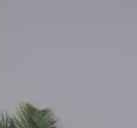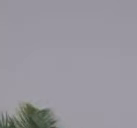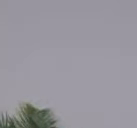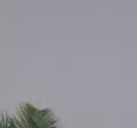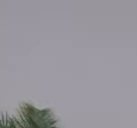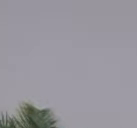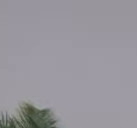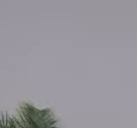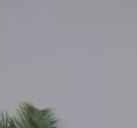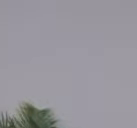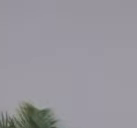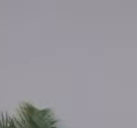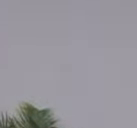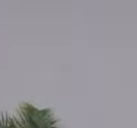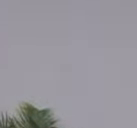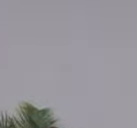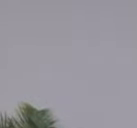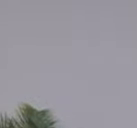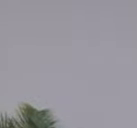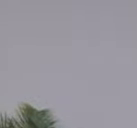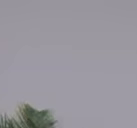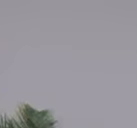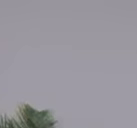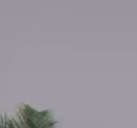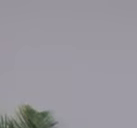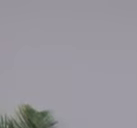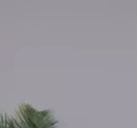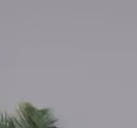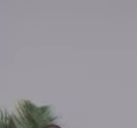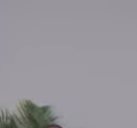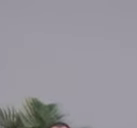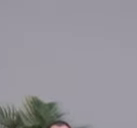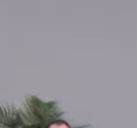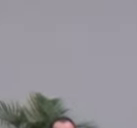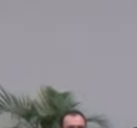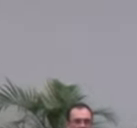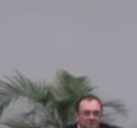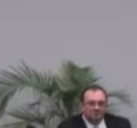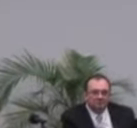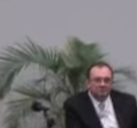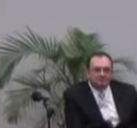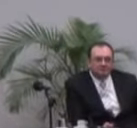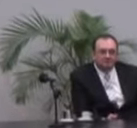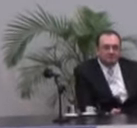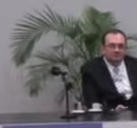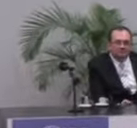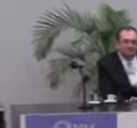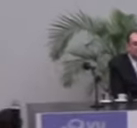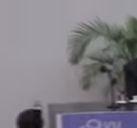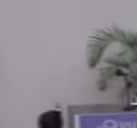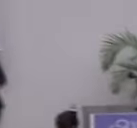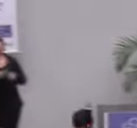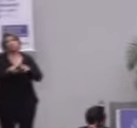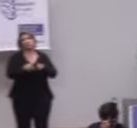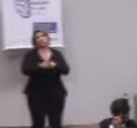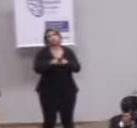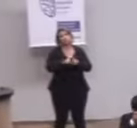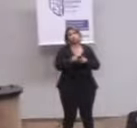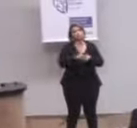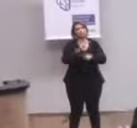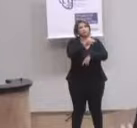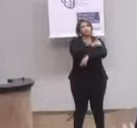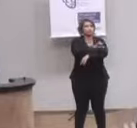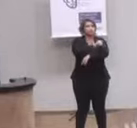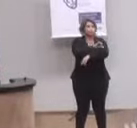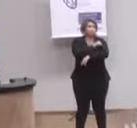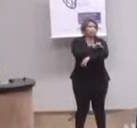Boa tarde. Eu queria agradecer a oportunidade. Eu me chamo Fátima. Sou terapeuta ocupacional. Sou de Niterói,